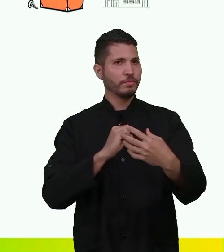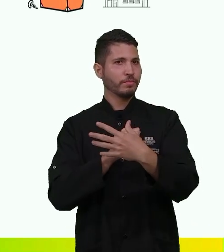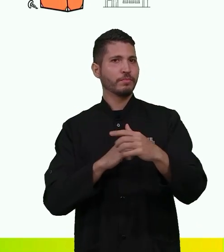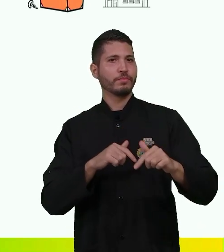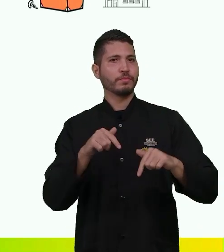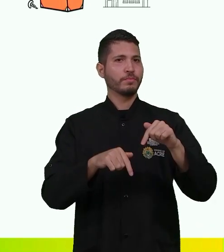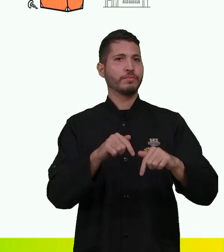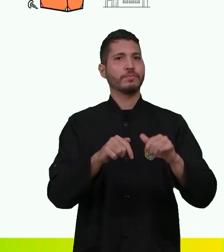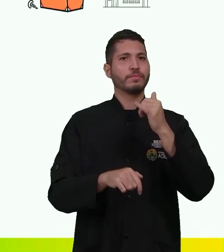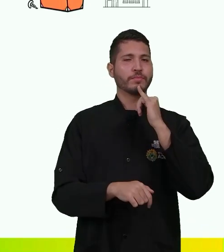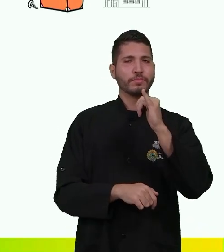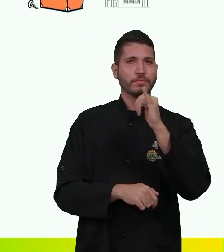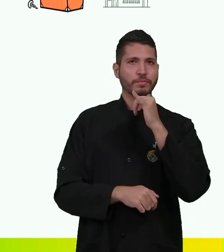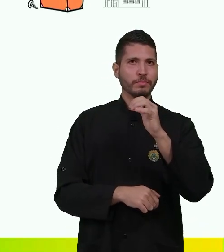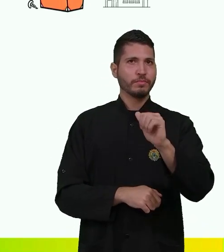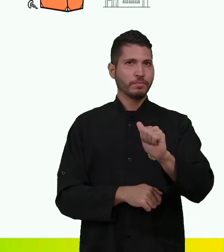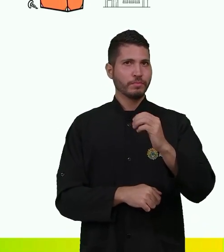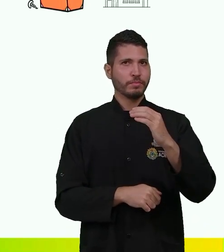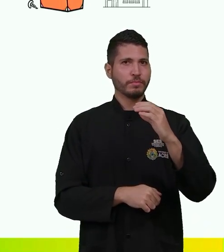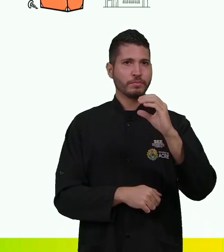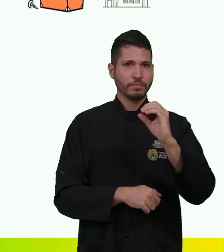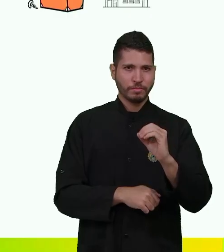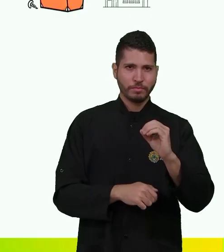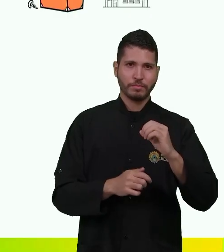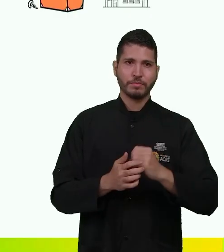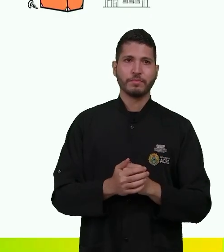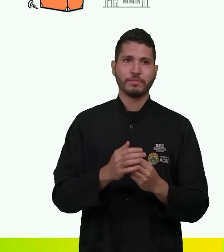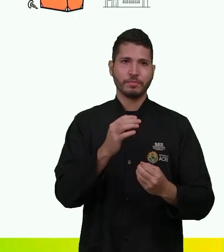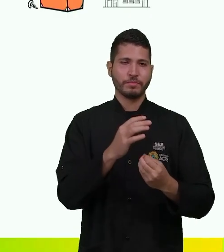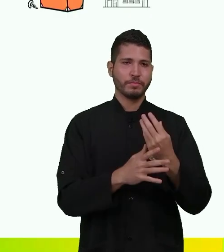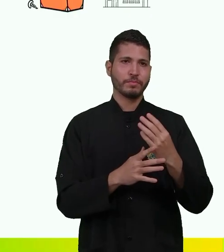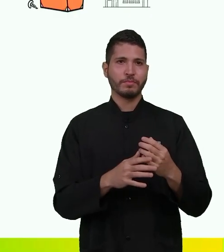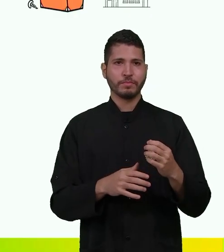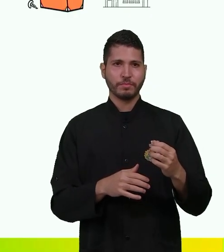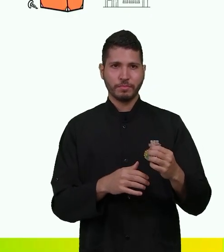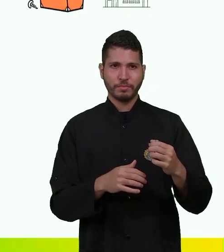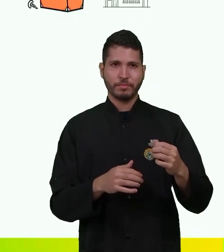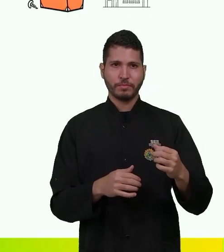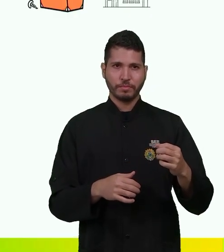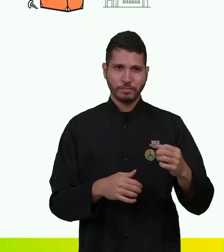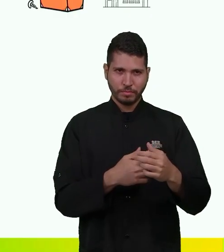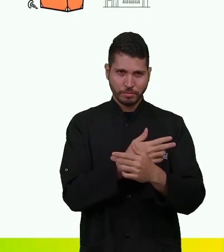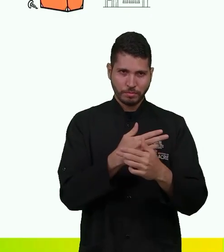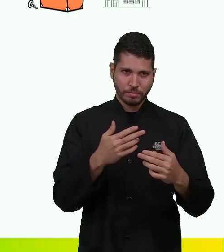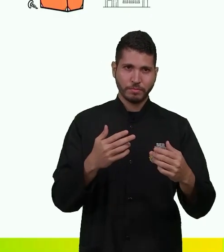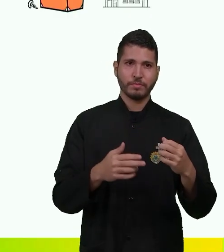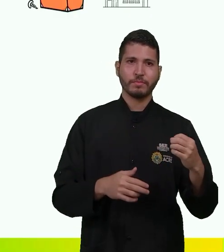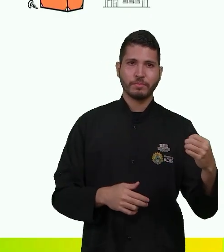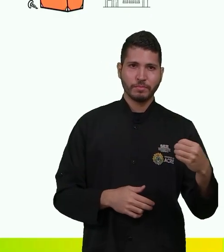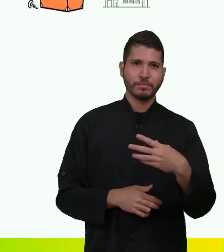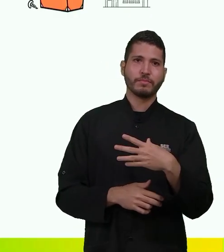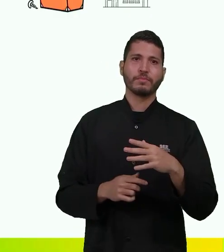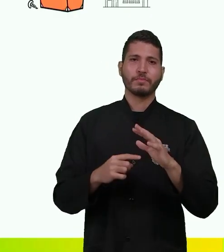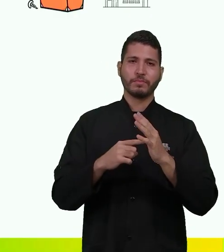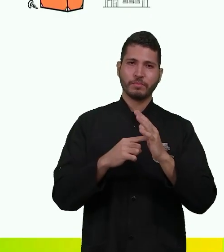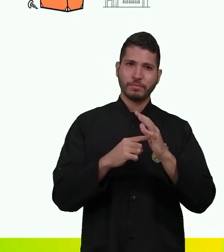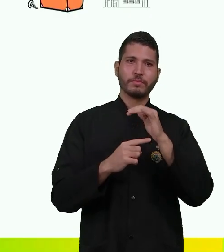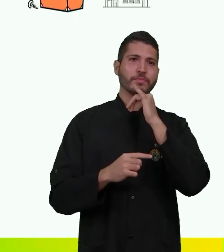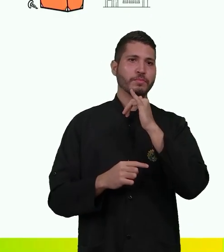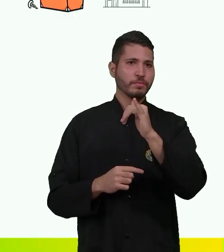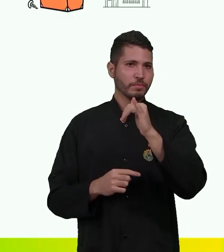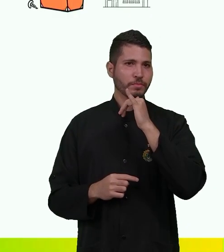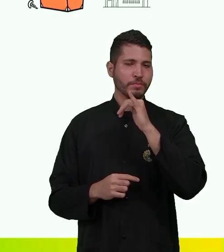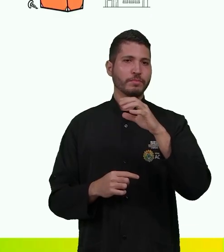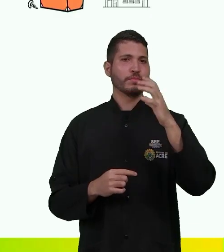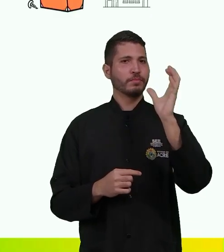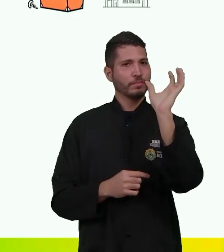elétrica e a de aço, e a criação de inovações, como o motor elétrico, a lâmpada incandescente e o telégrafo